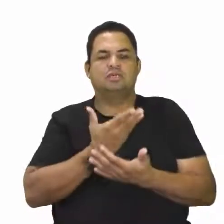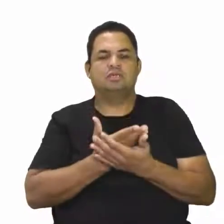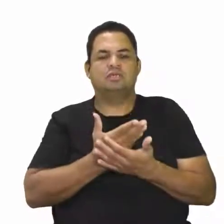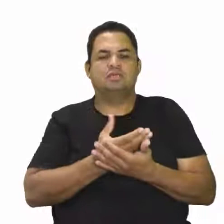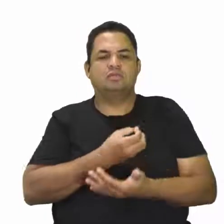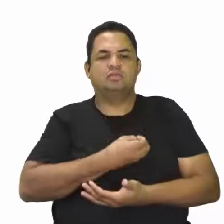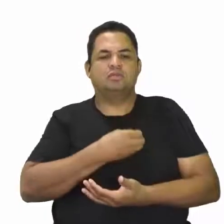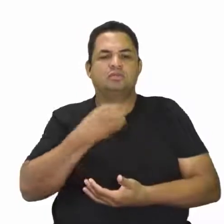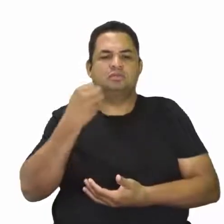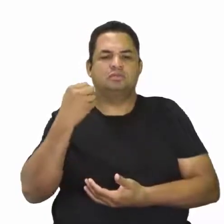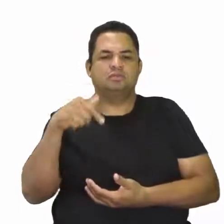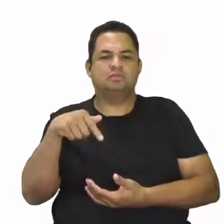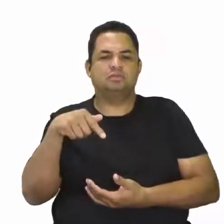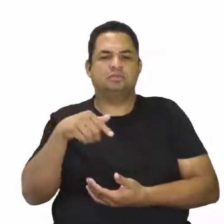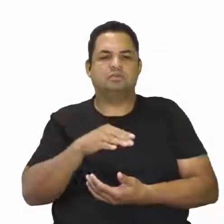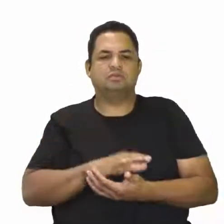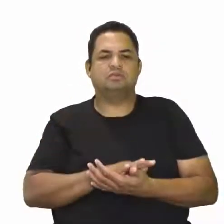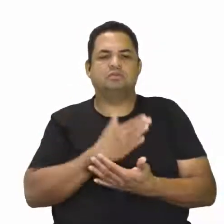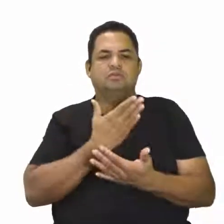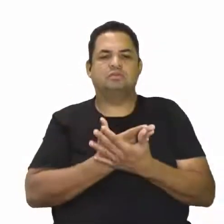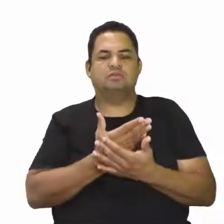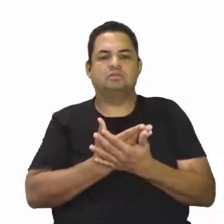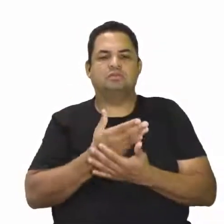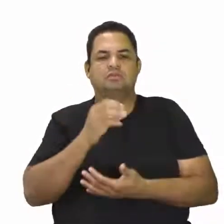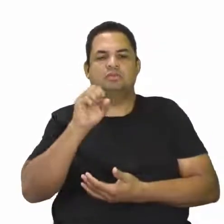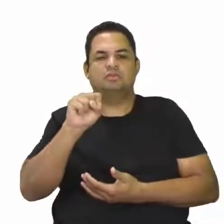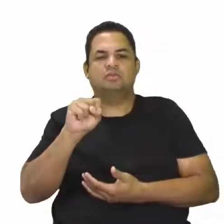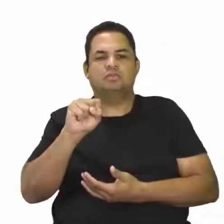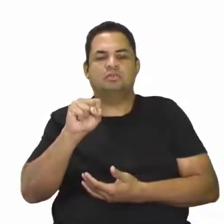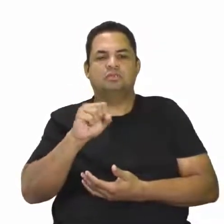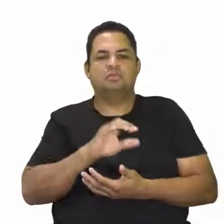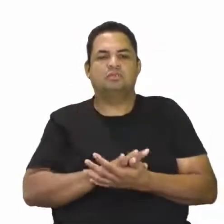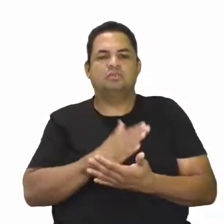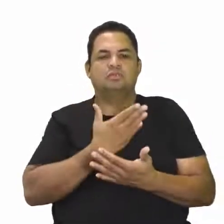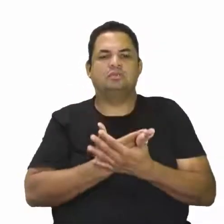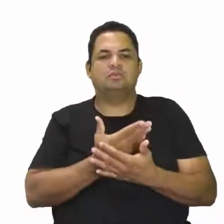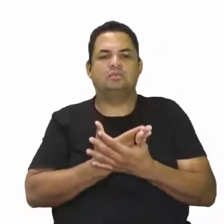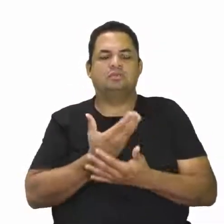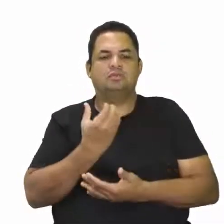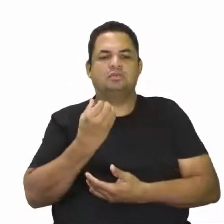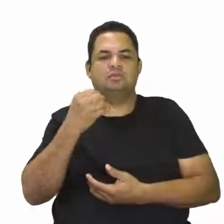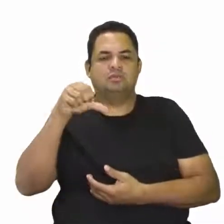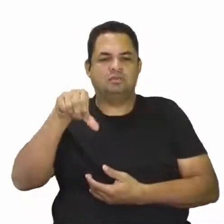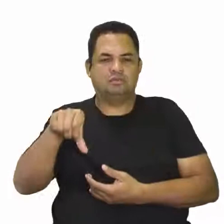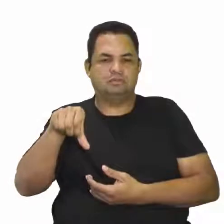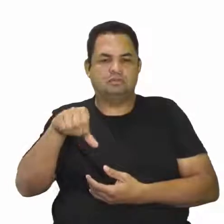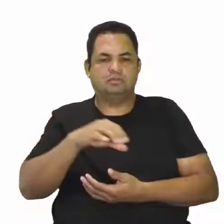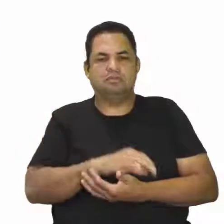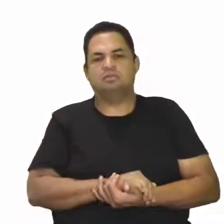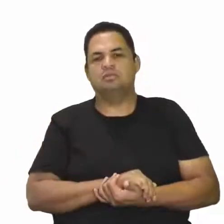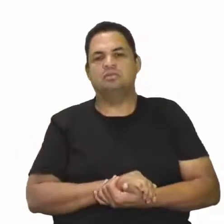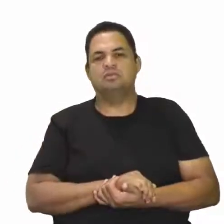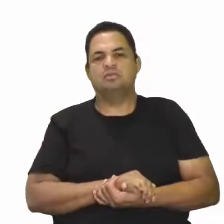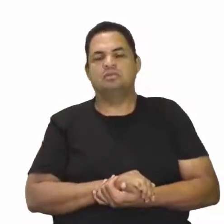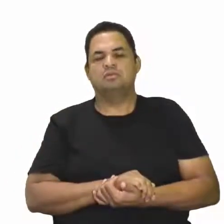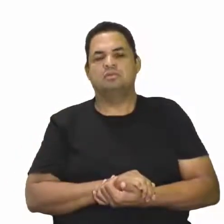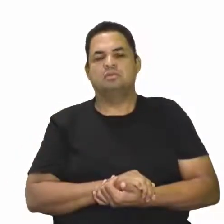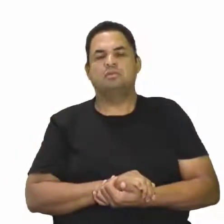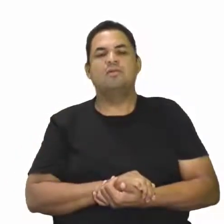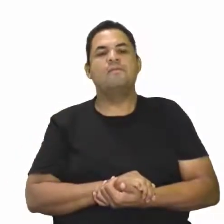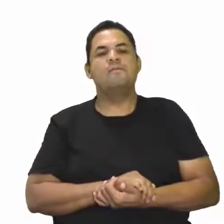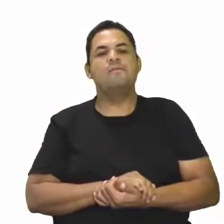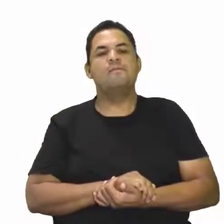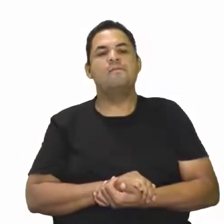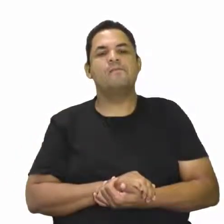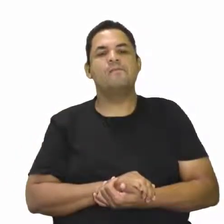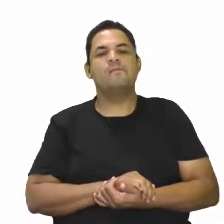7, na aula 8 e na aula 9, que foi a nossa última aula, sobre